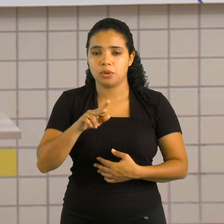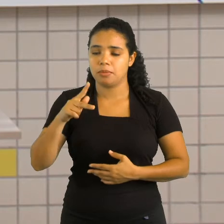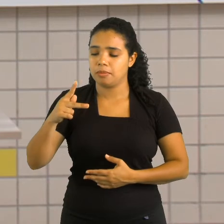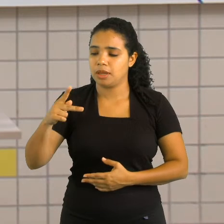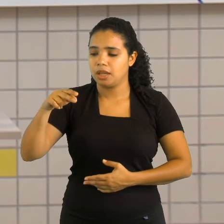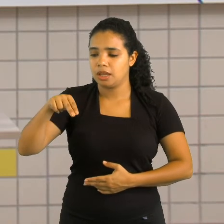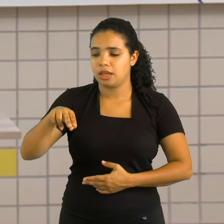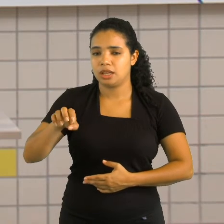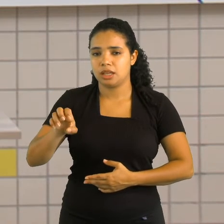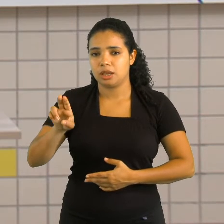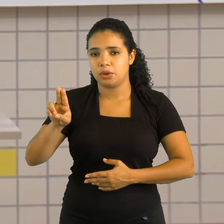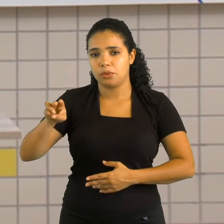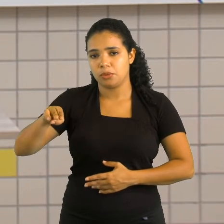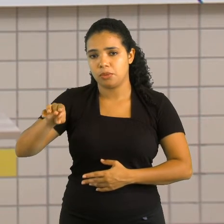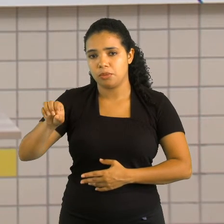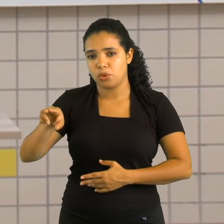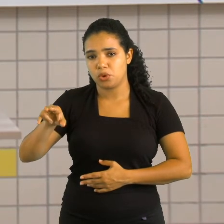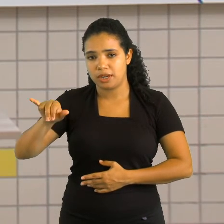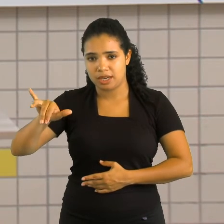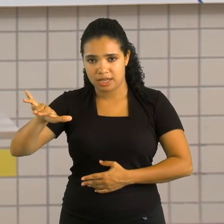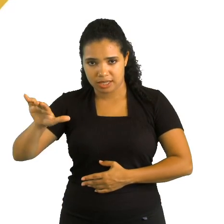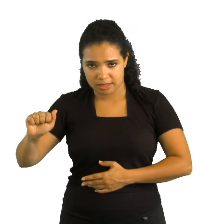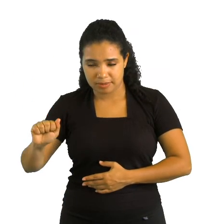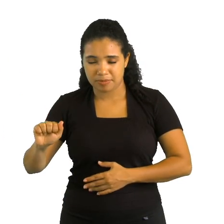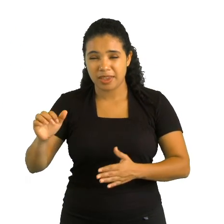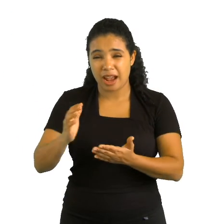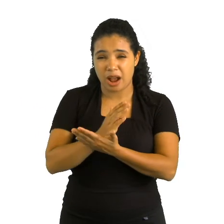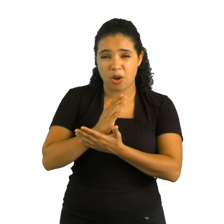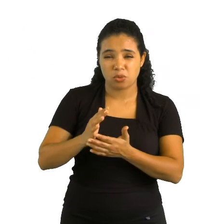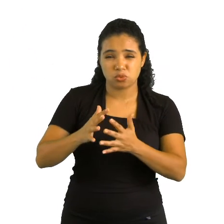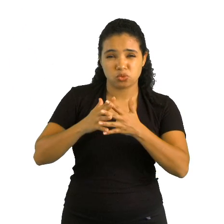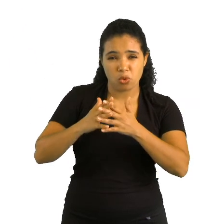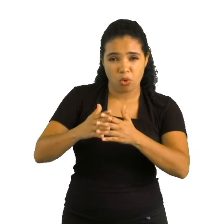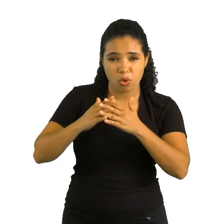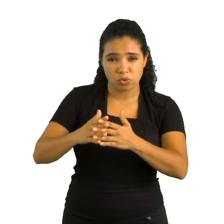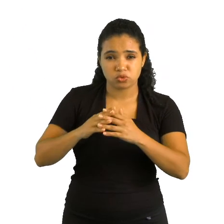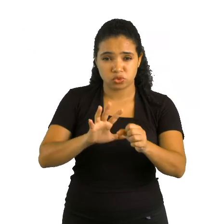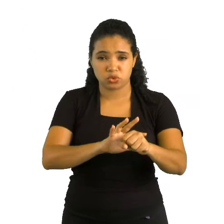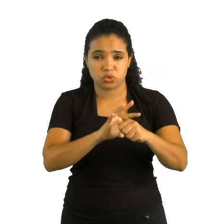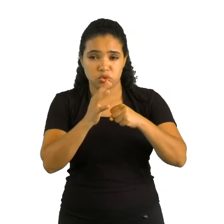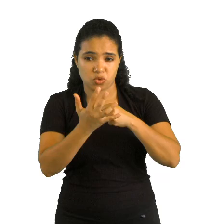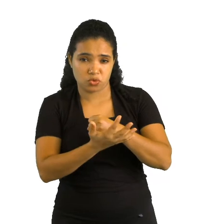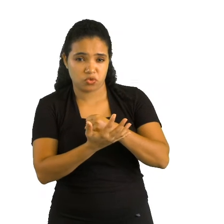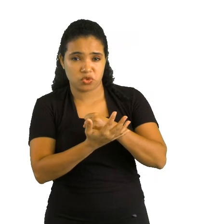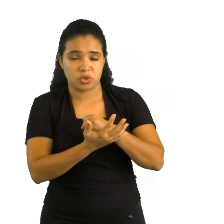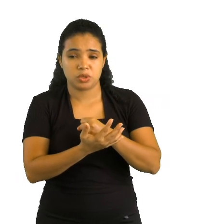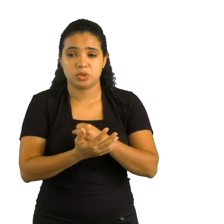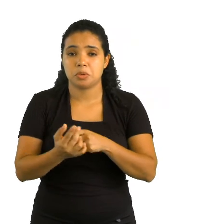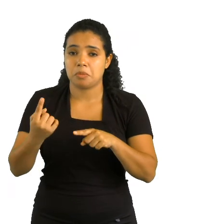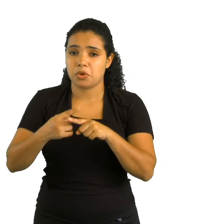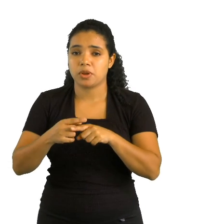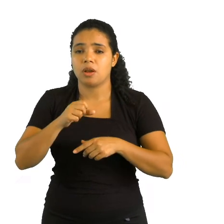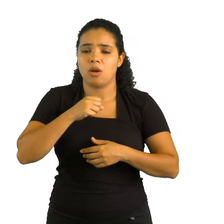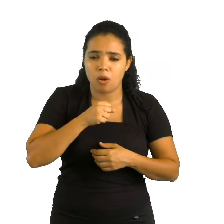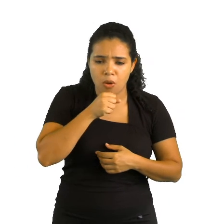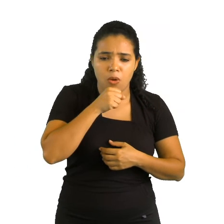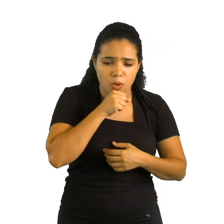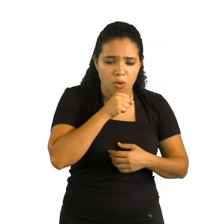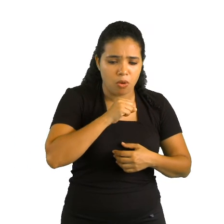confundido Covid-19 com a gripe. Por quê? Porque os sintomas são tosse, que